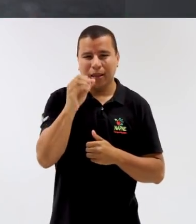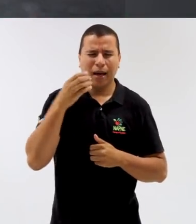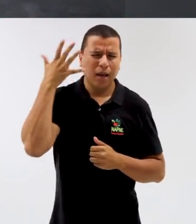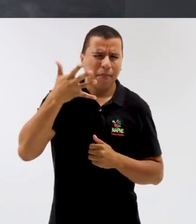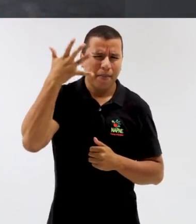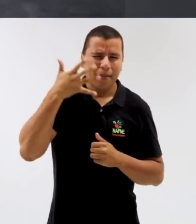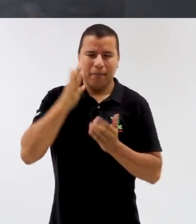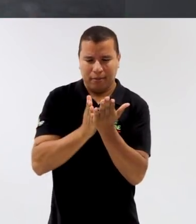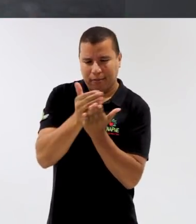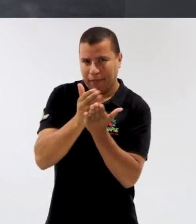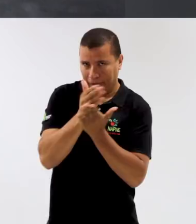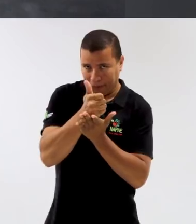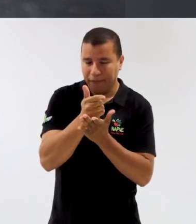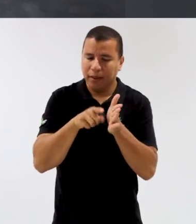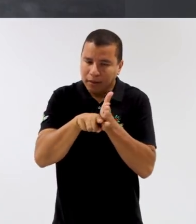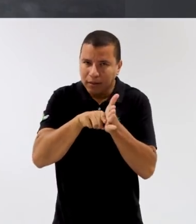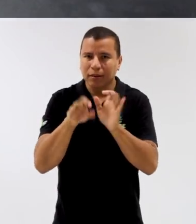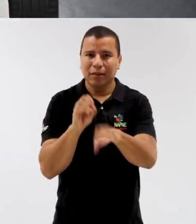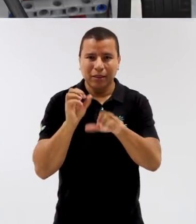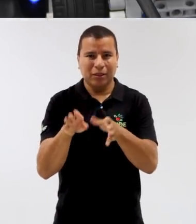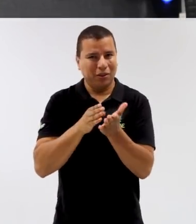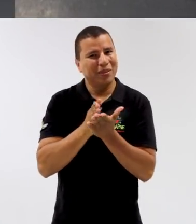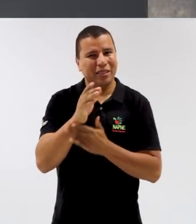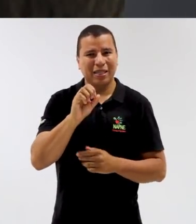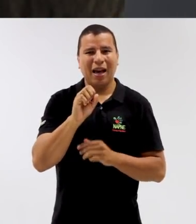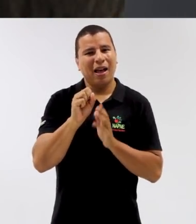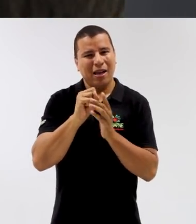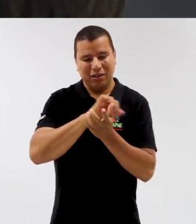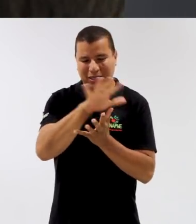ensino pesquisa e inovação o cetim